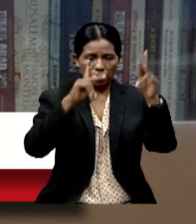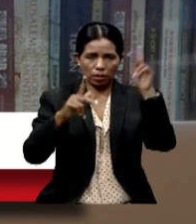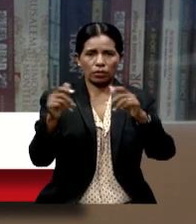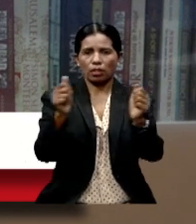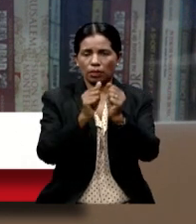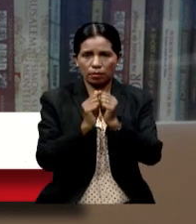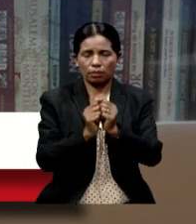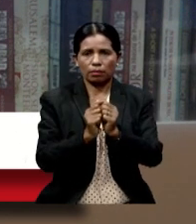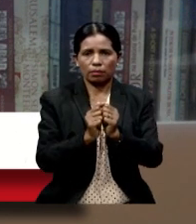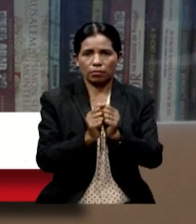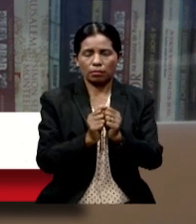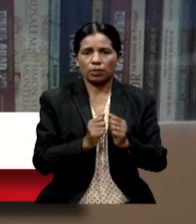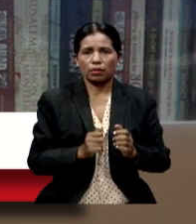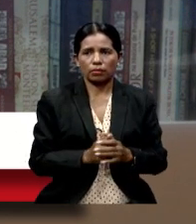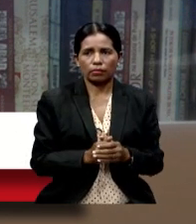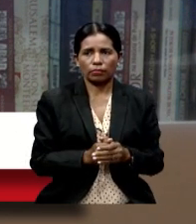ku